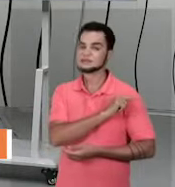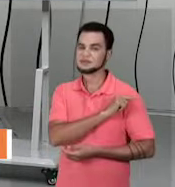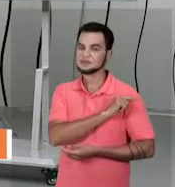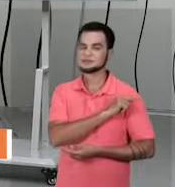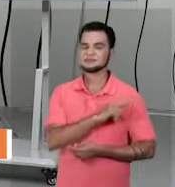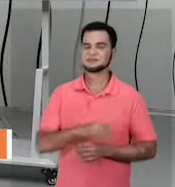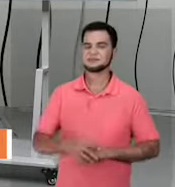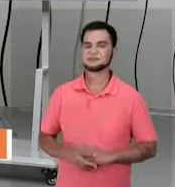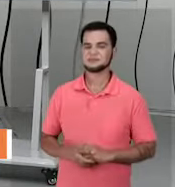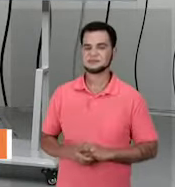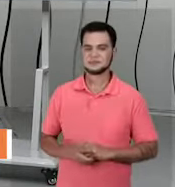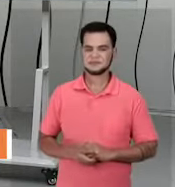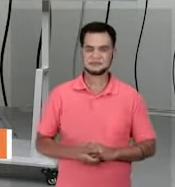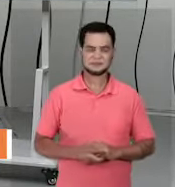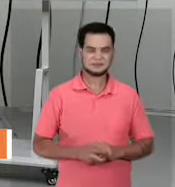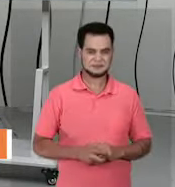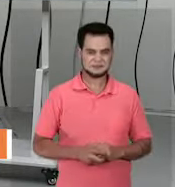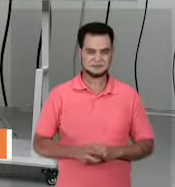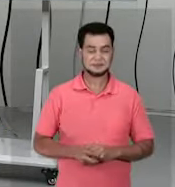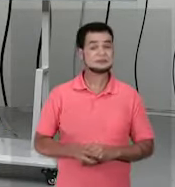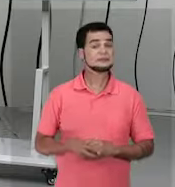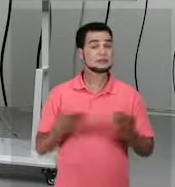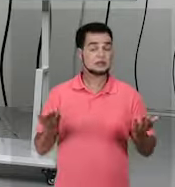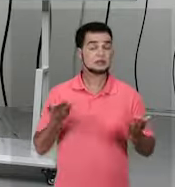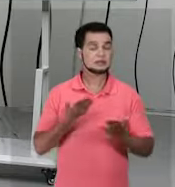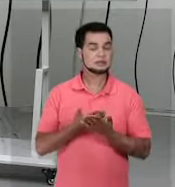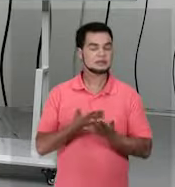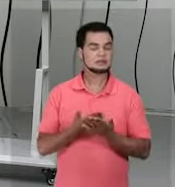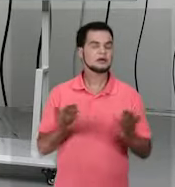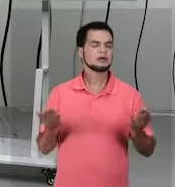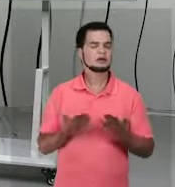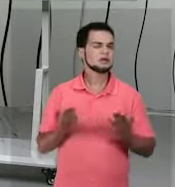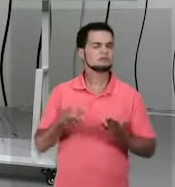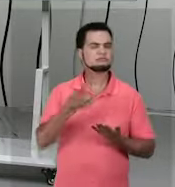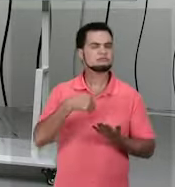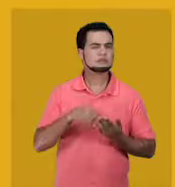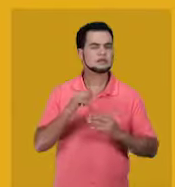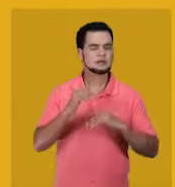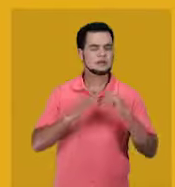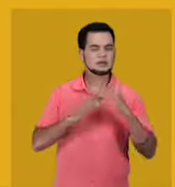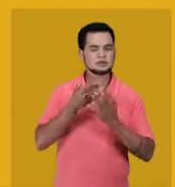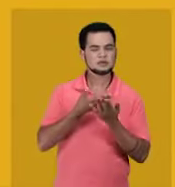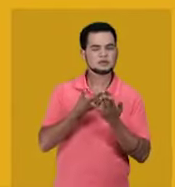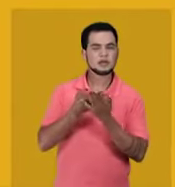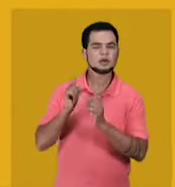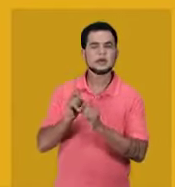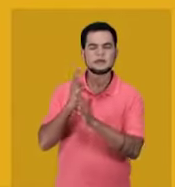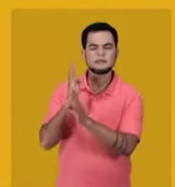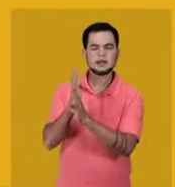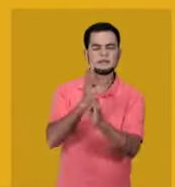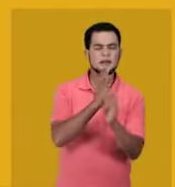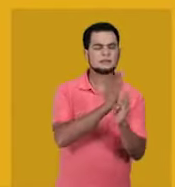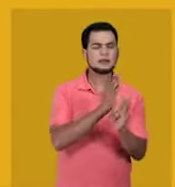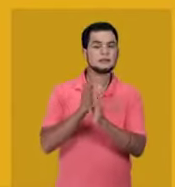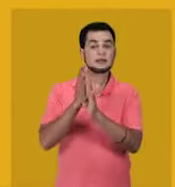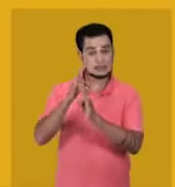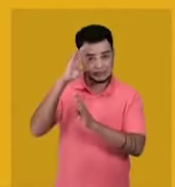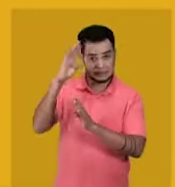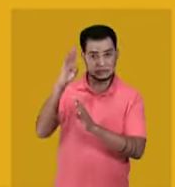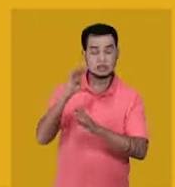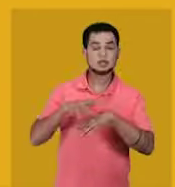ensino fundamental. Nessa aula nós vamos então trabalhar a habilidade de identificar as principais